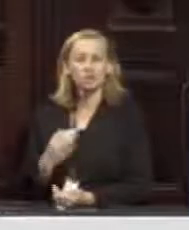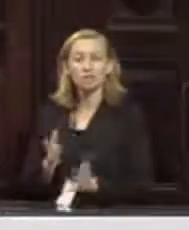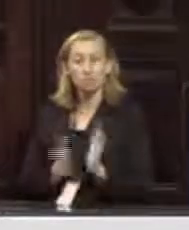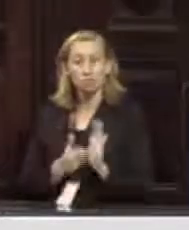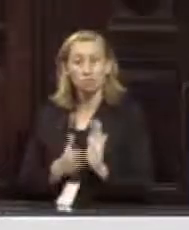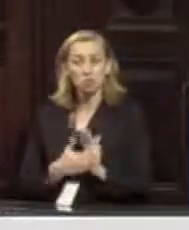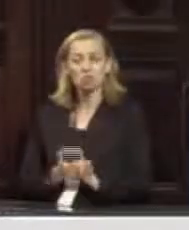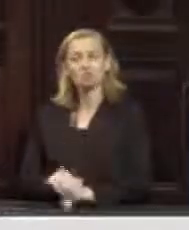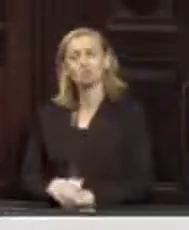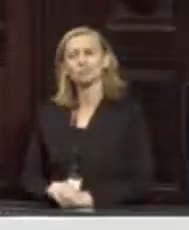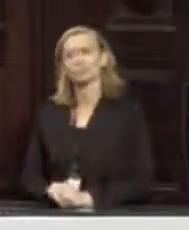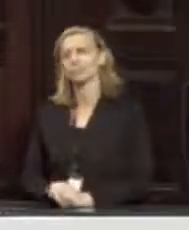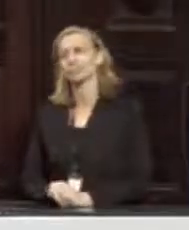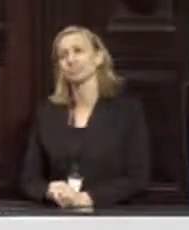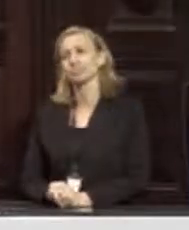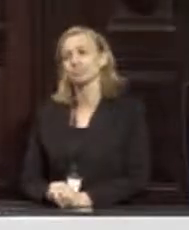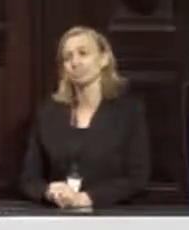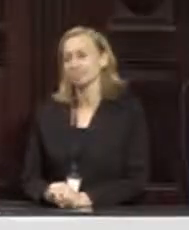proposta.